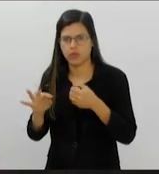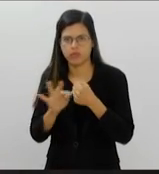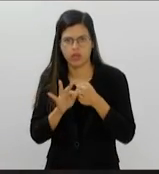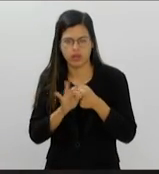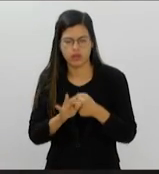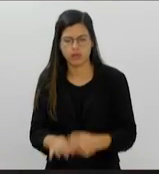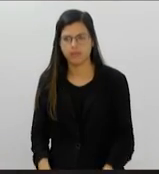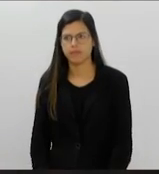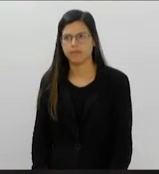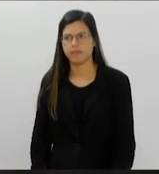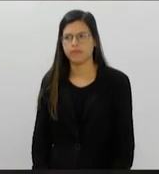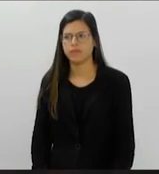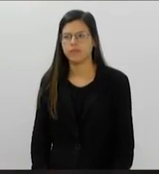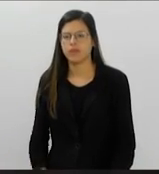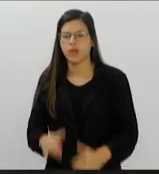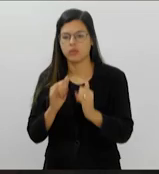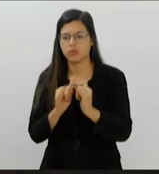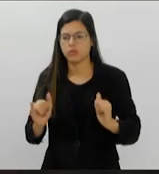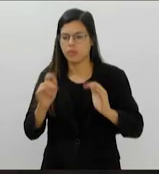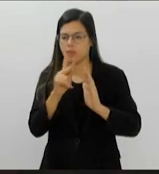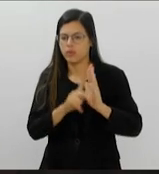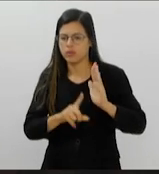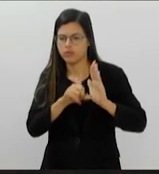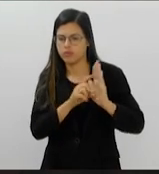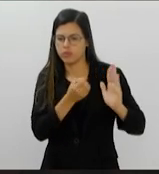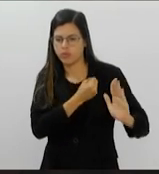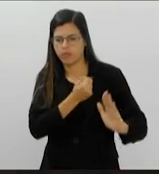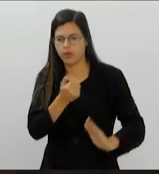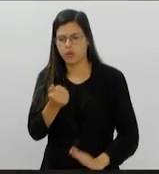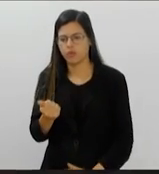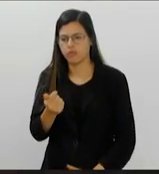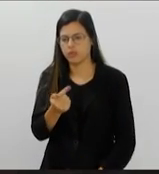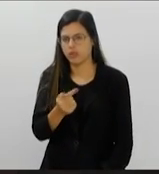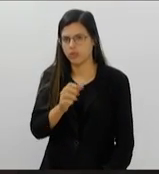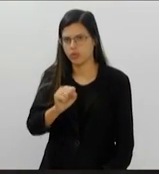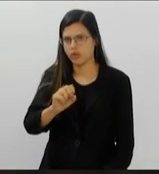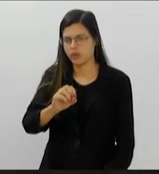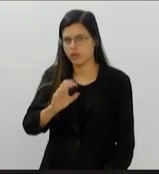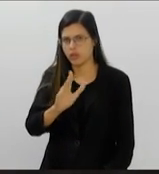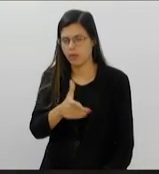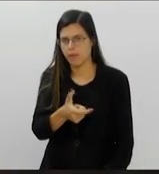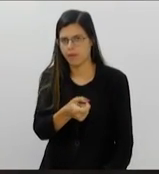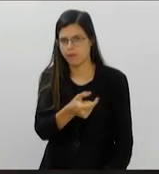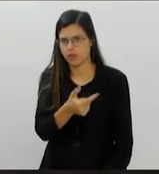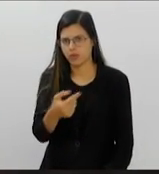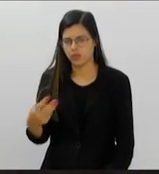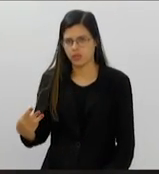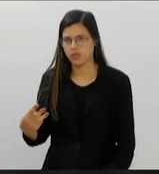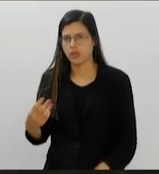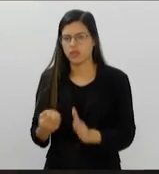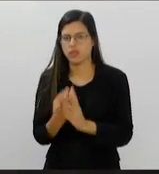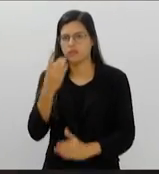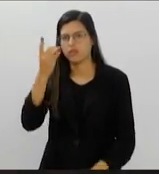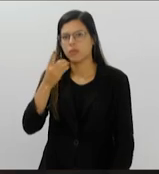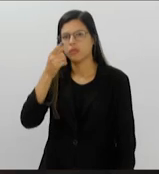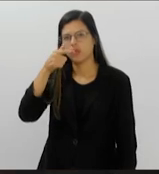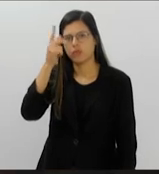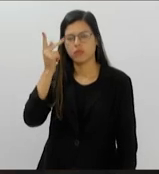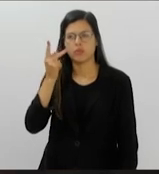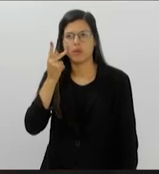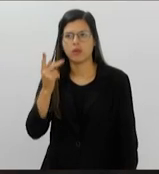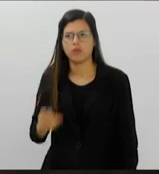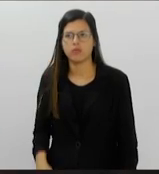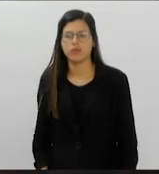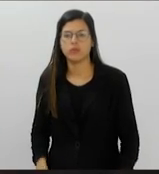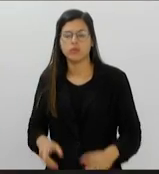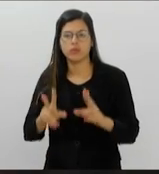técnicas. Anuncio o projeto de lei número 1780 de 2023, de autoria do deputado Luiz Paulo,